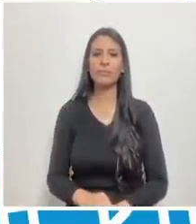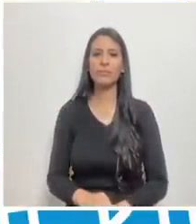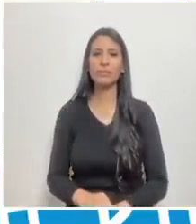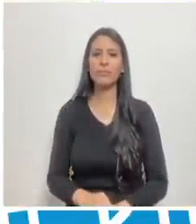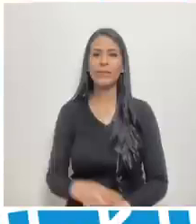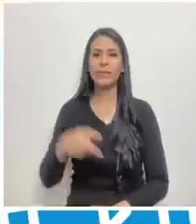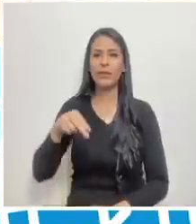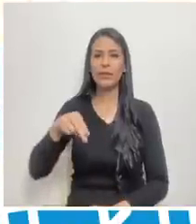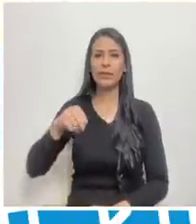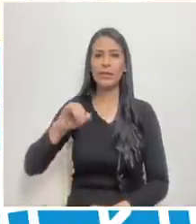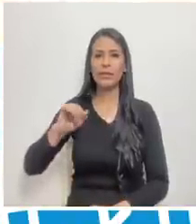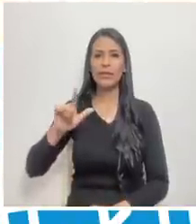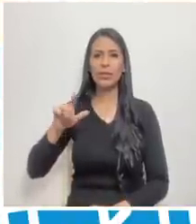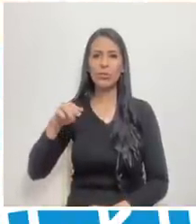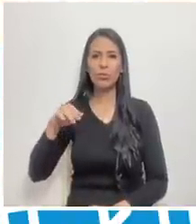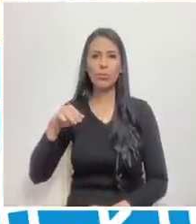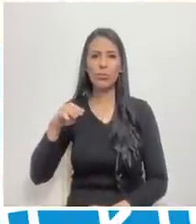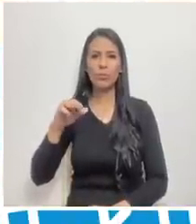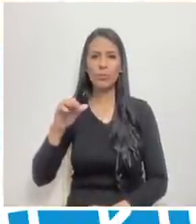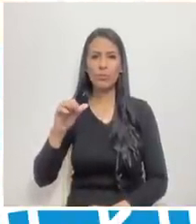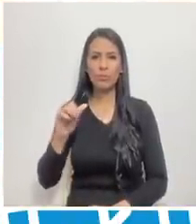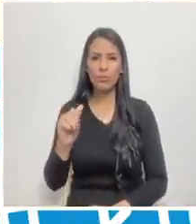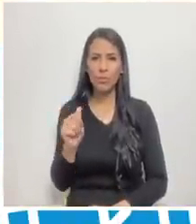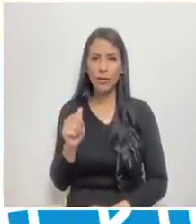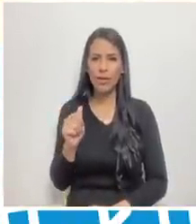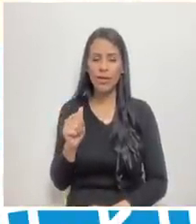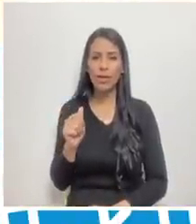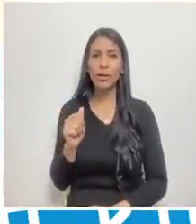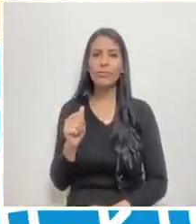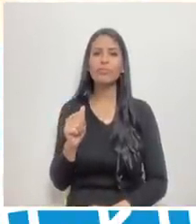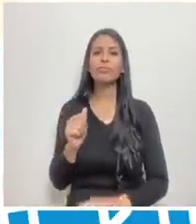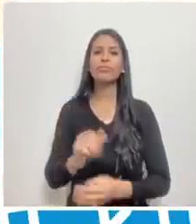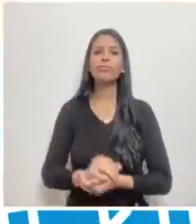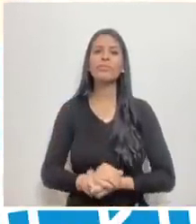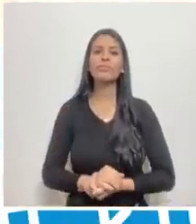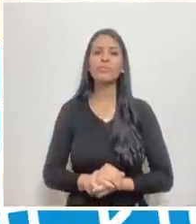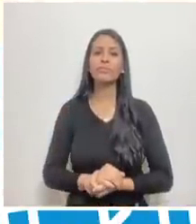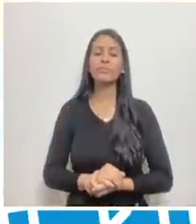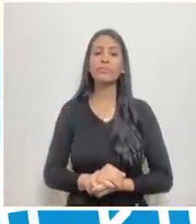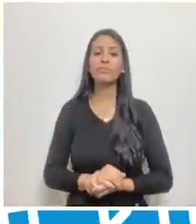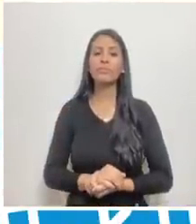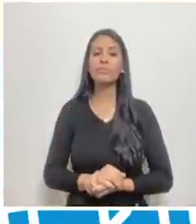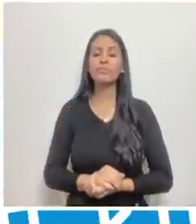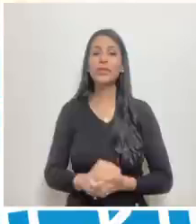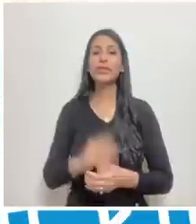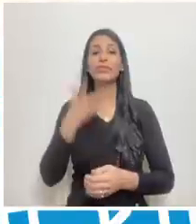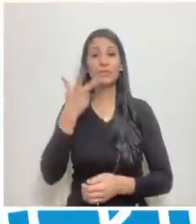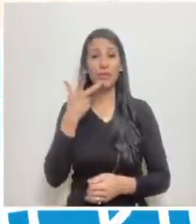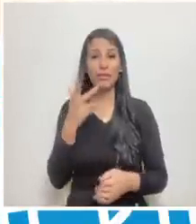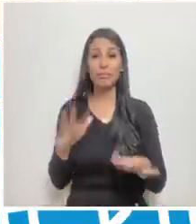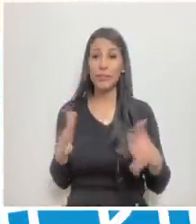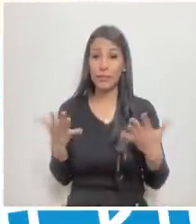Não, não estão. Estão me ouvindo agora? Sim, então. Vamos lá.